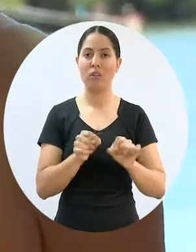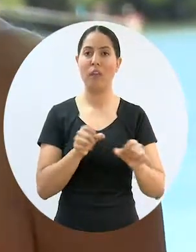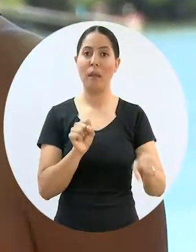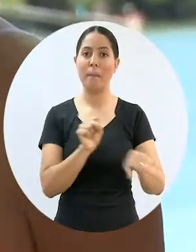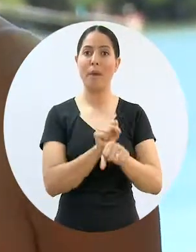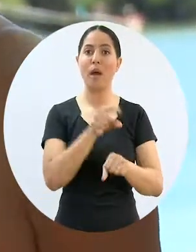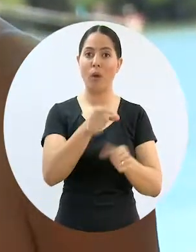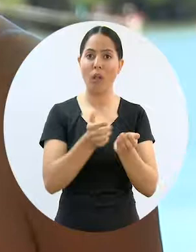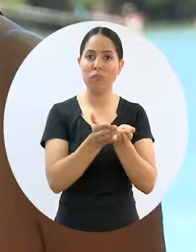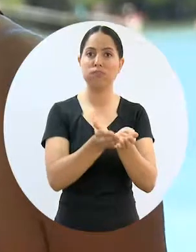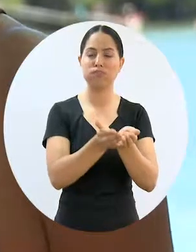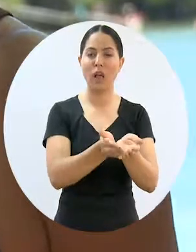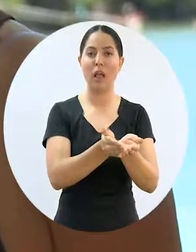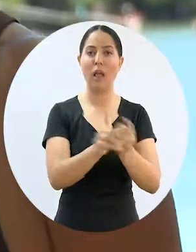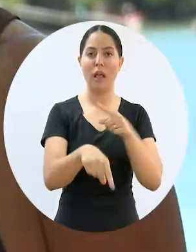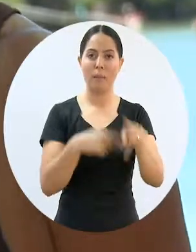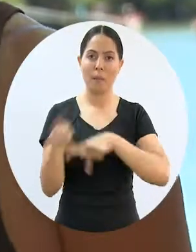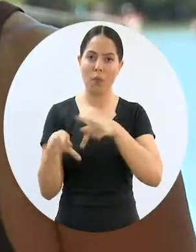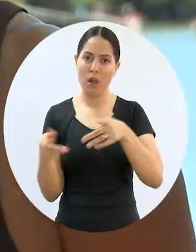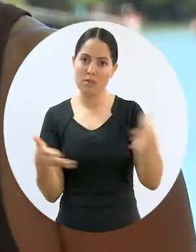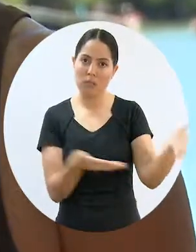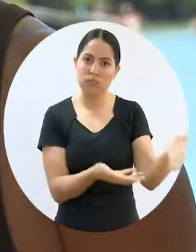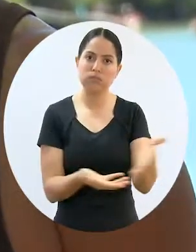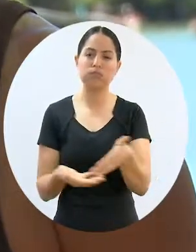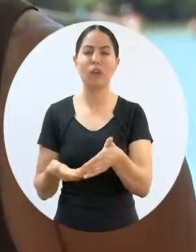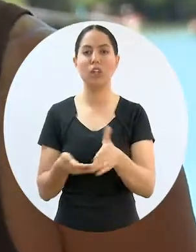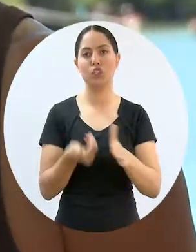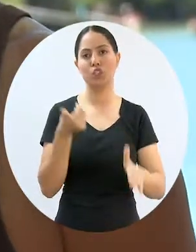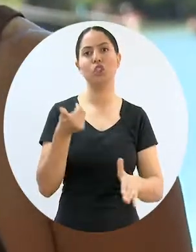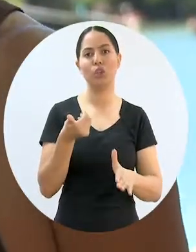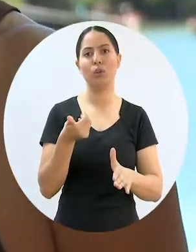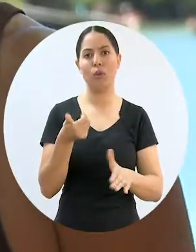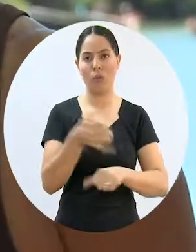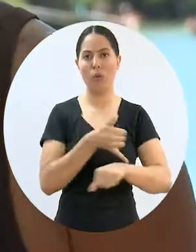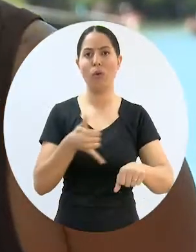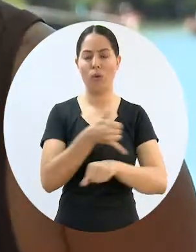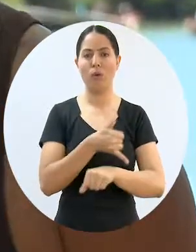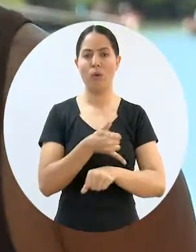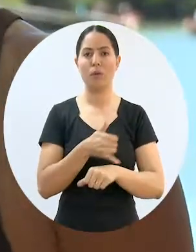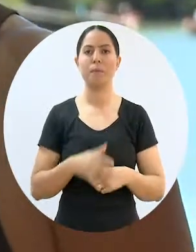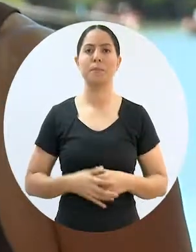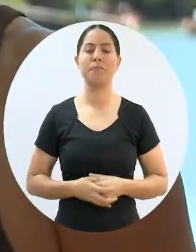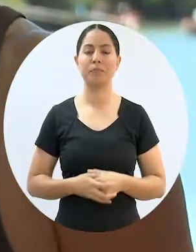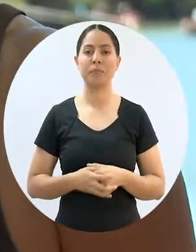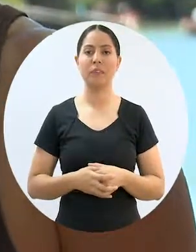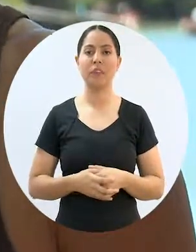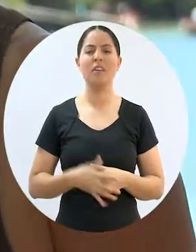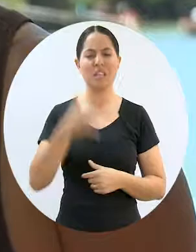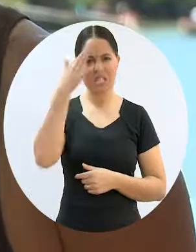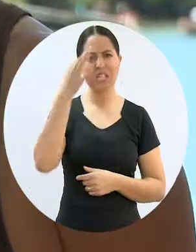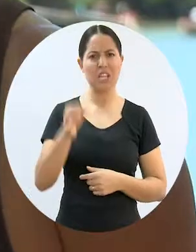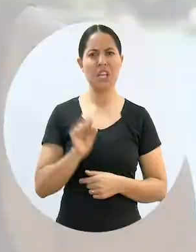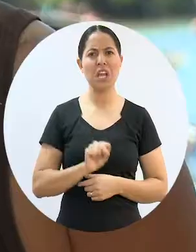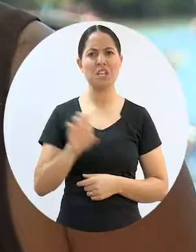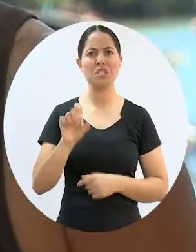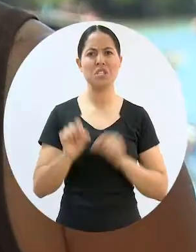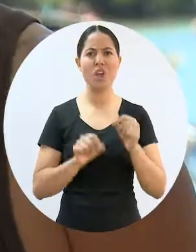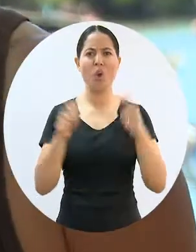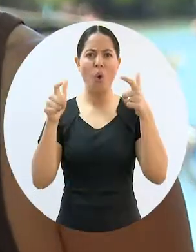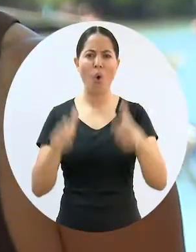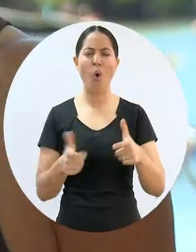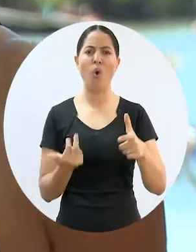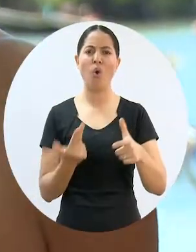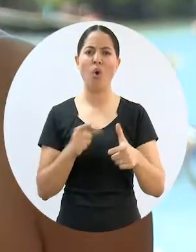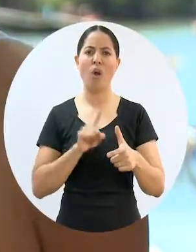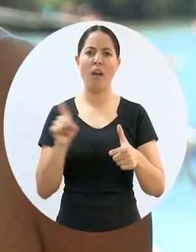Que chegou a encalhar ali em Tabatinga, Búzios, o pessoal recolheu. Graças a Deus não chegou muito, porque tomamos providências antes, né? Com